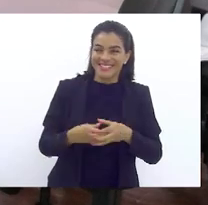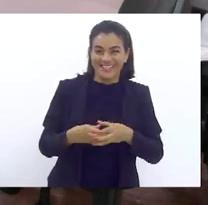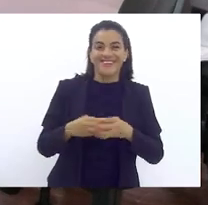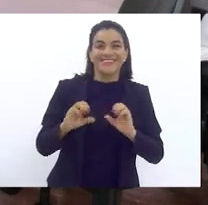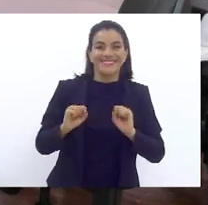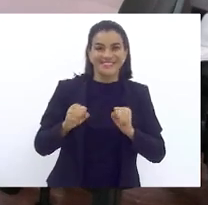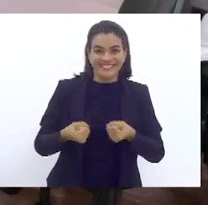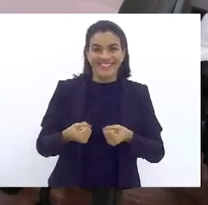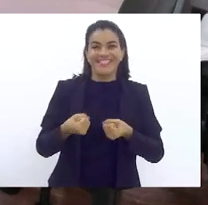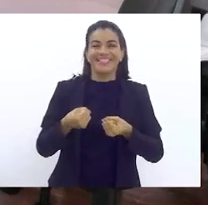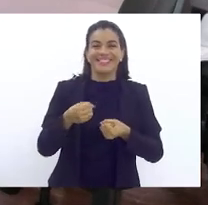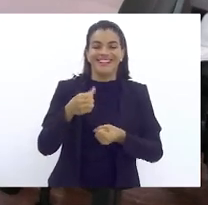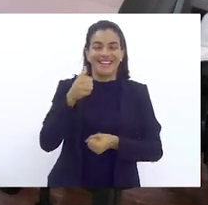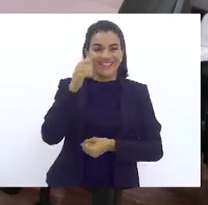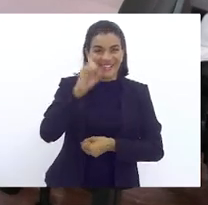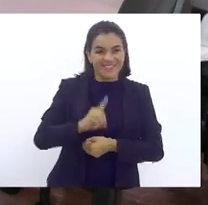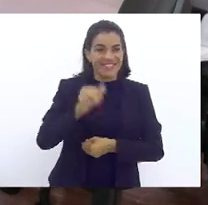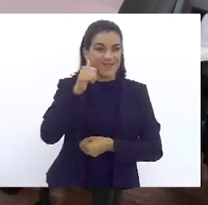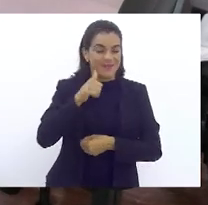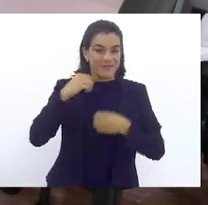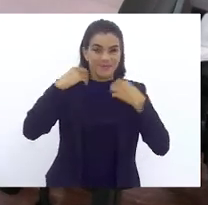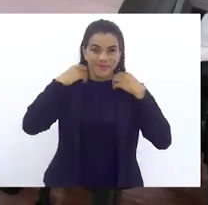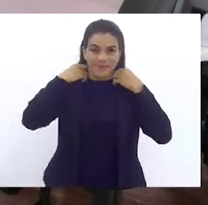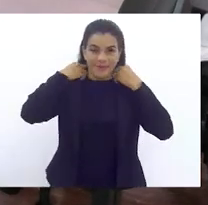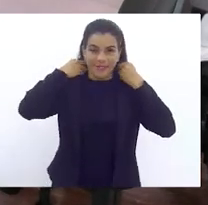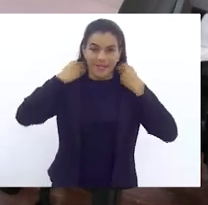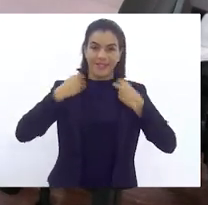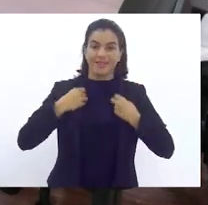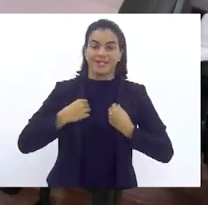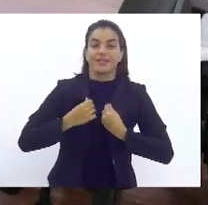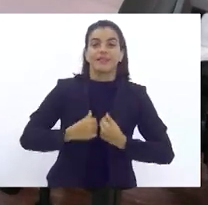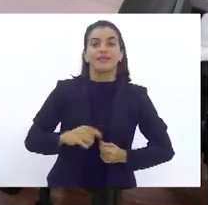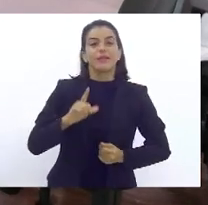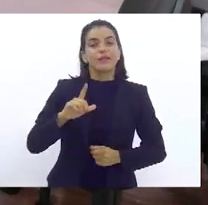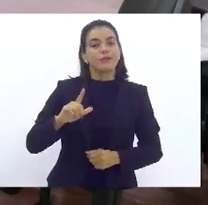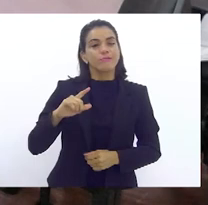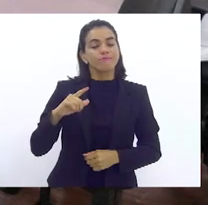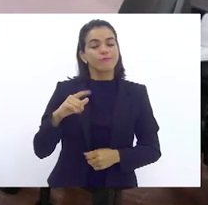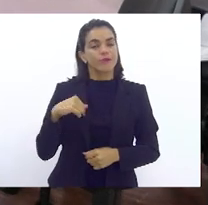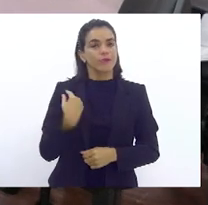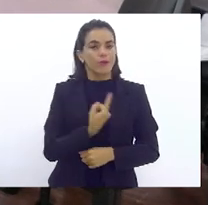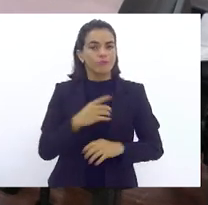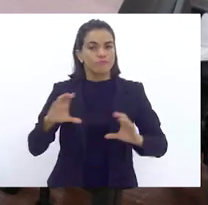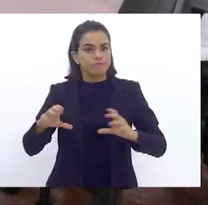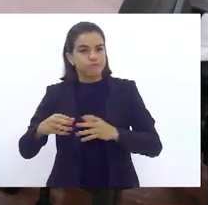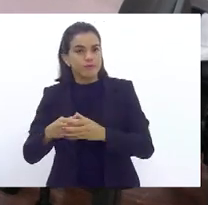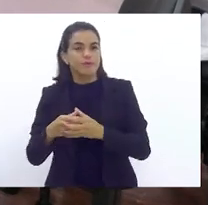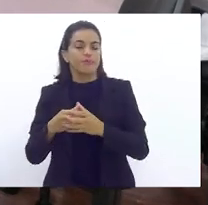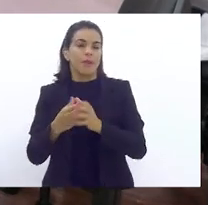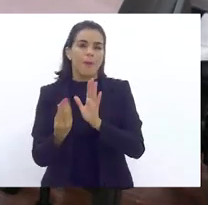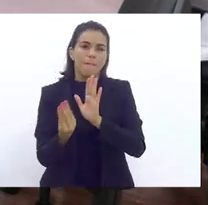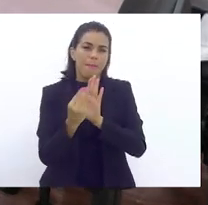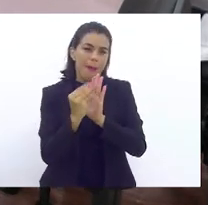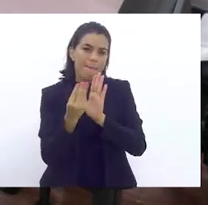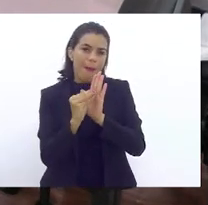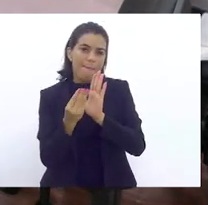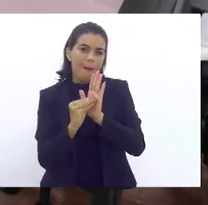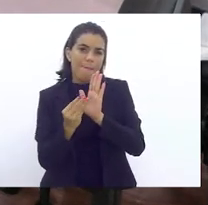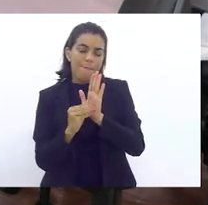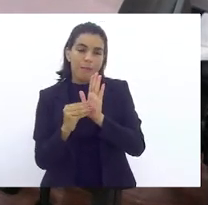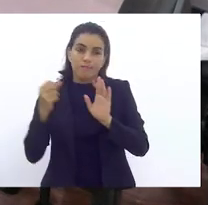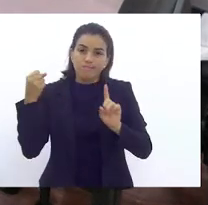atividade que nós eh consolidamos a partir da de um ato